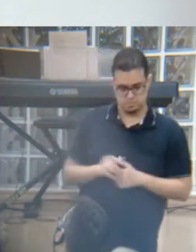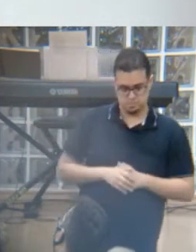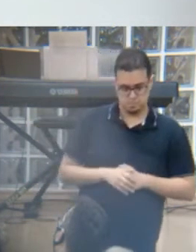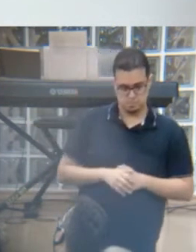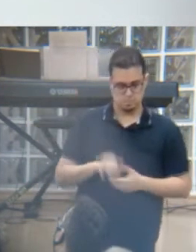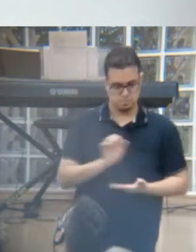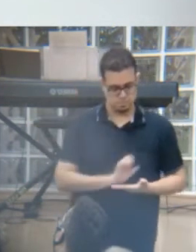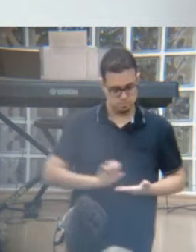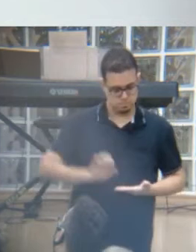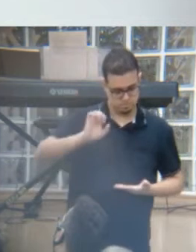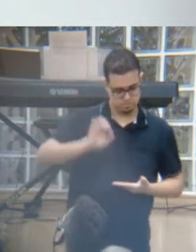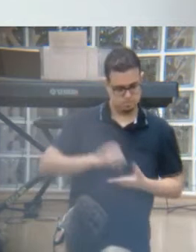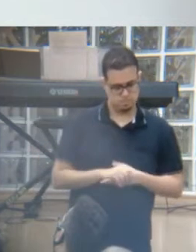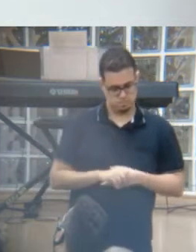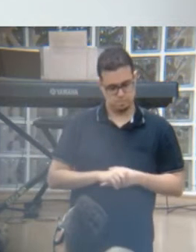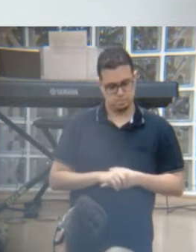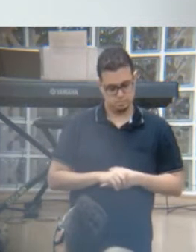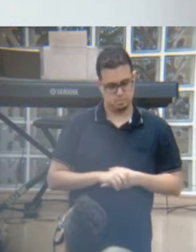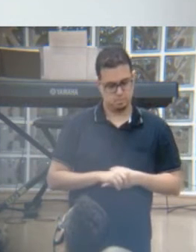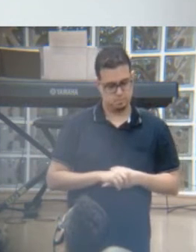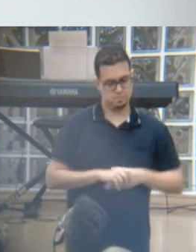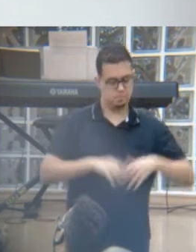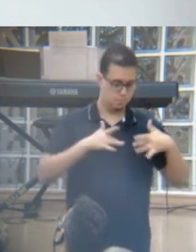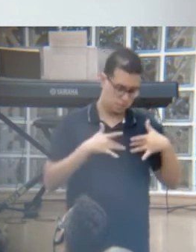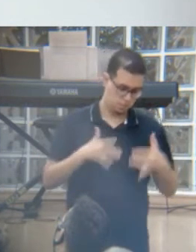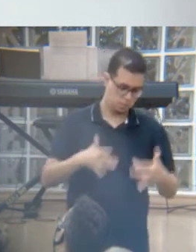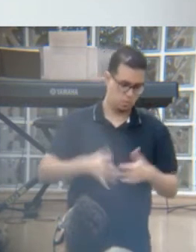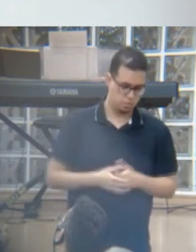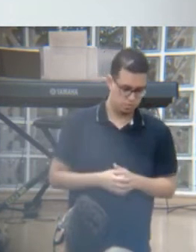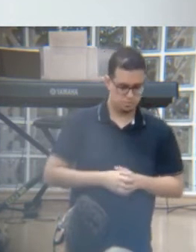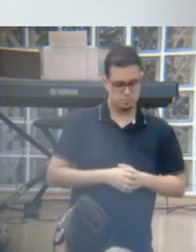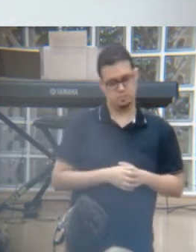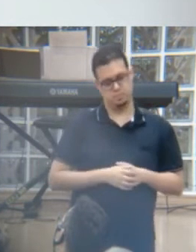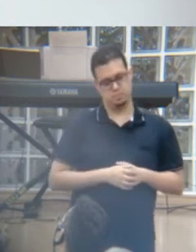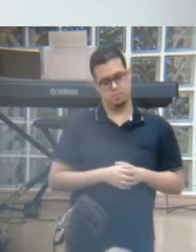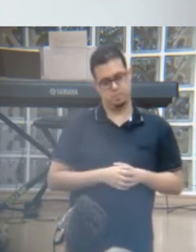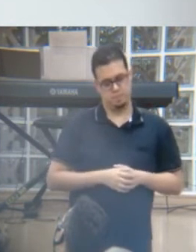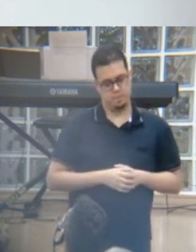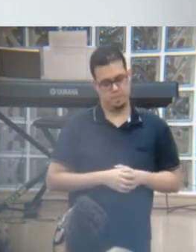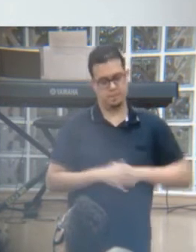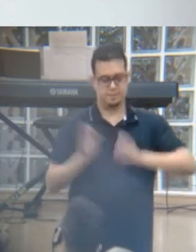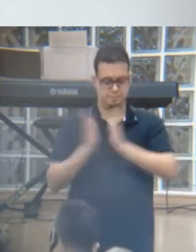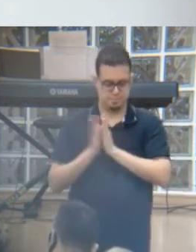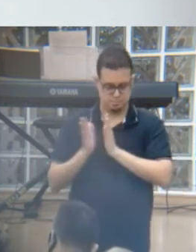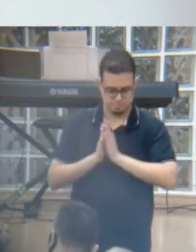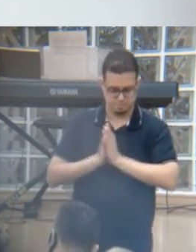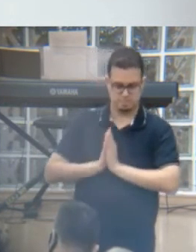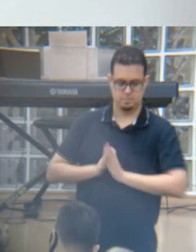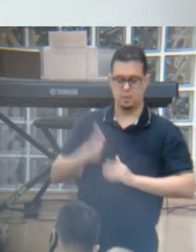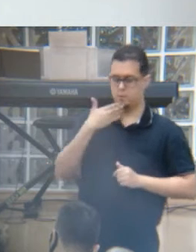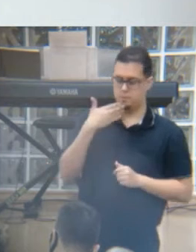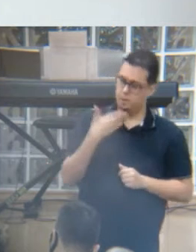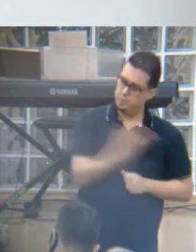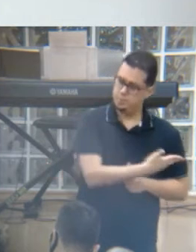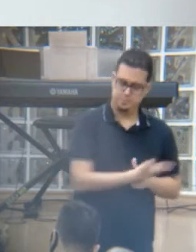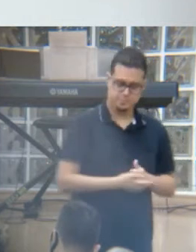Elias, exercendo misericórdia sacerdotal, intercede por eles, e o Deus que ouve a oração